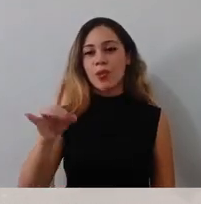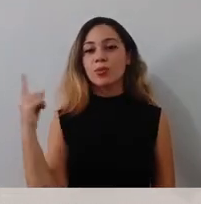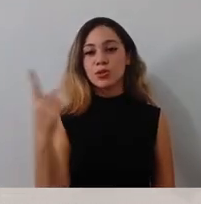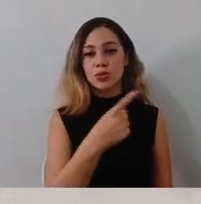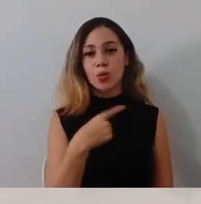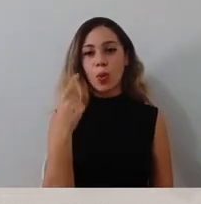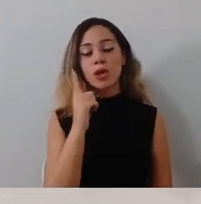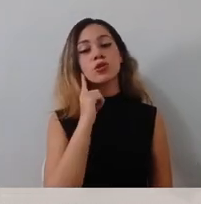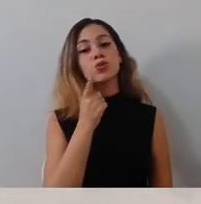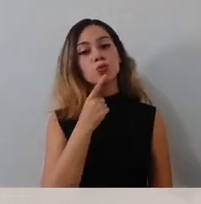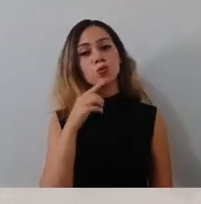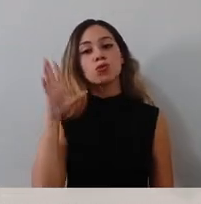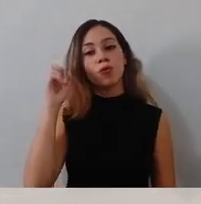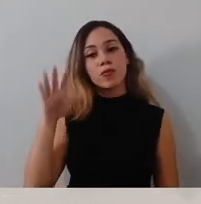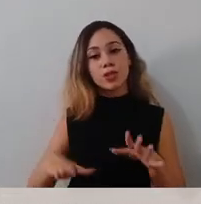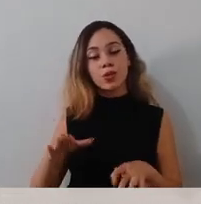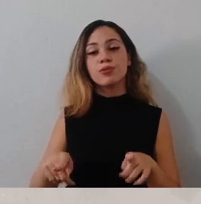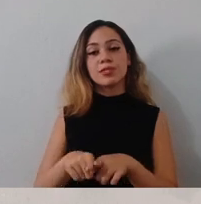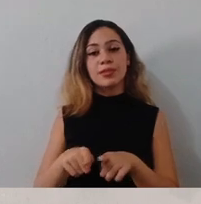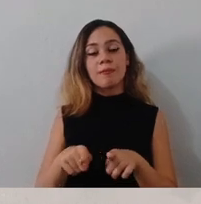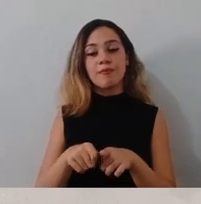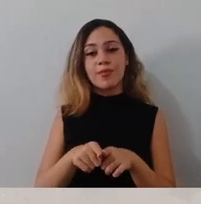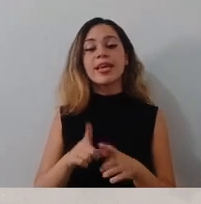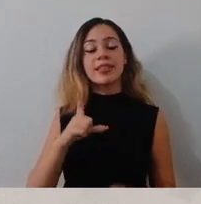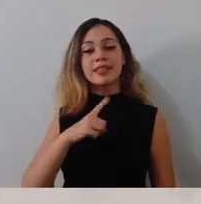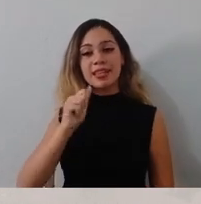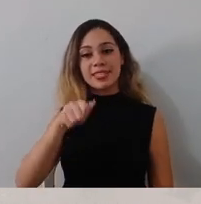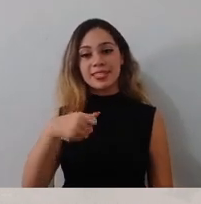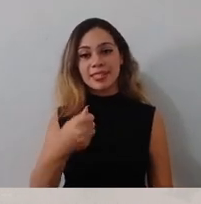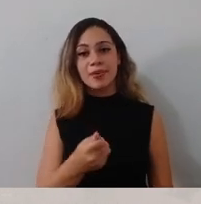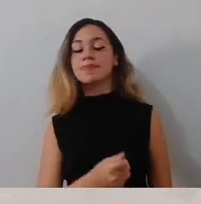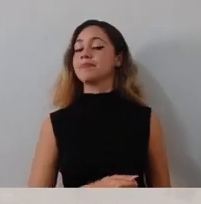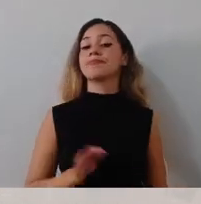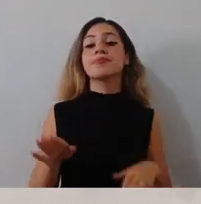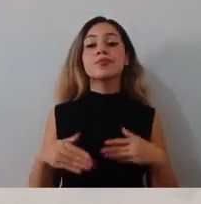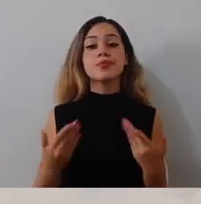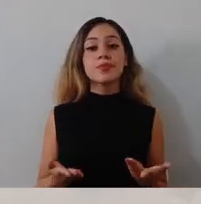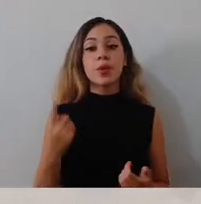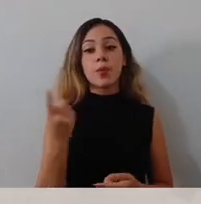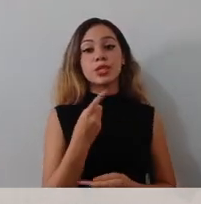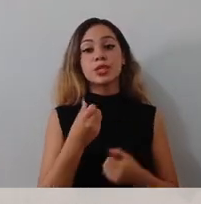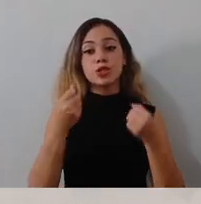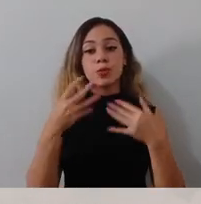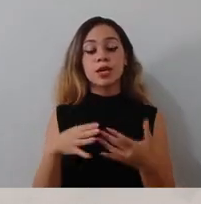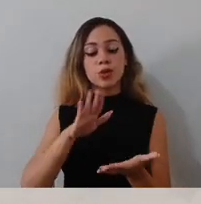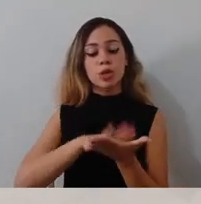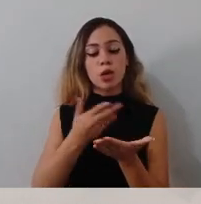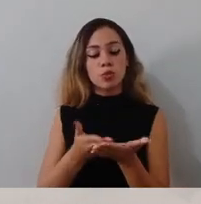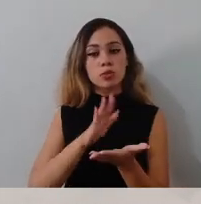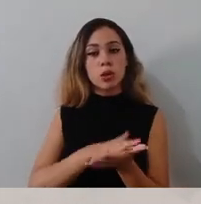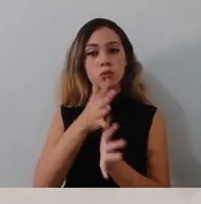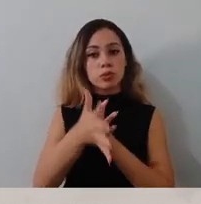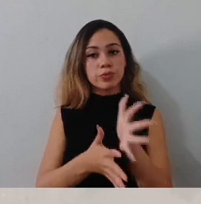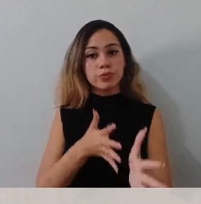sim, o nosso sinal. Ai, que bom. Adorei me sentir incluída. Agora sim. Então, já que a gente está falando de tradução e